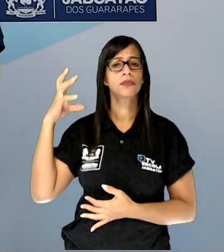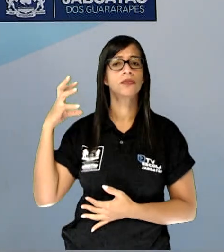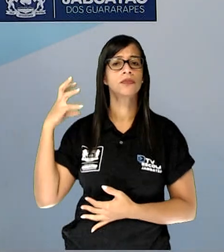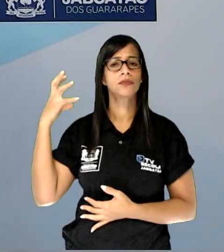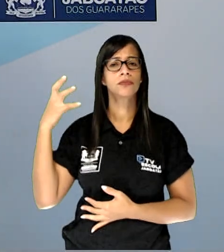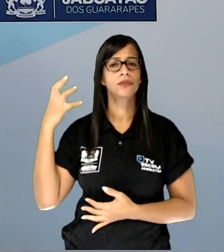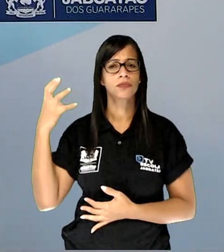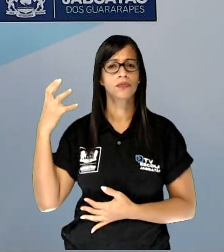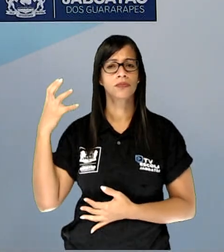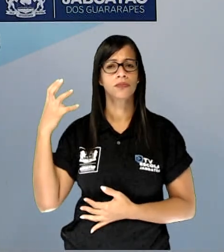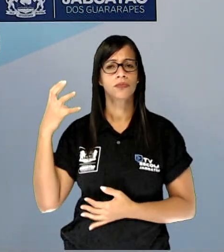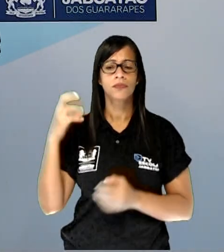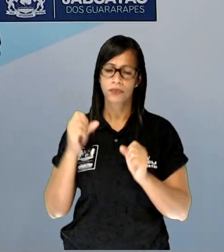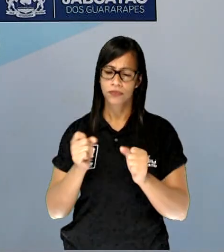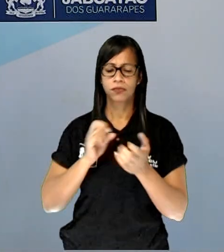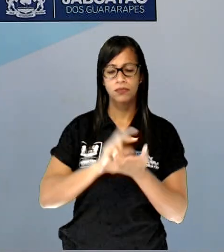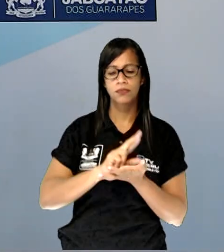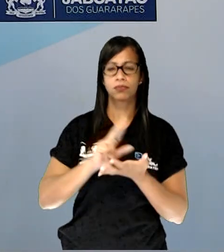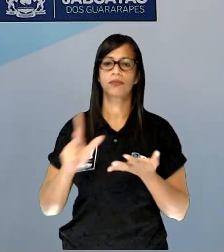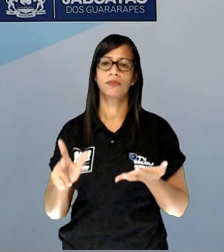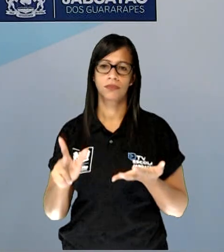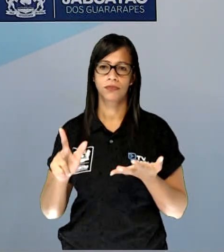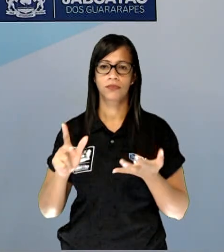do outro. Nós chamamos isso de